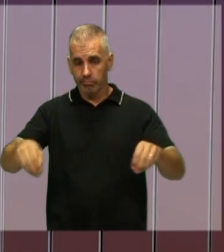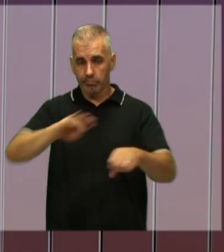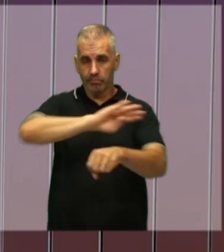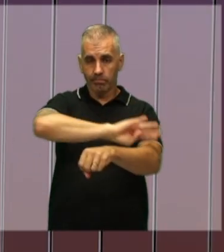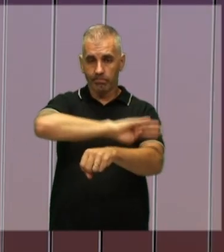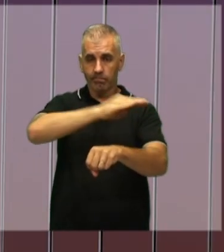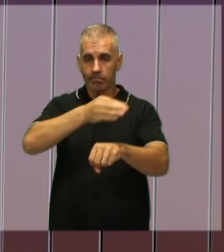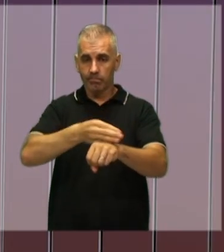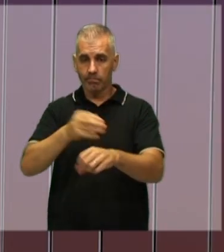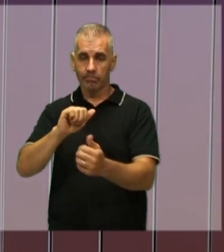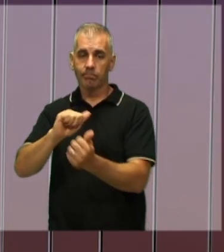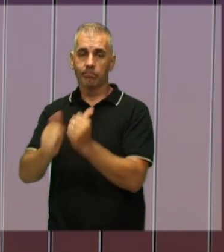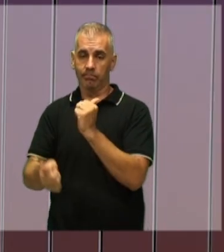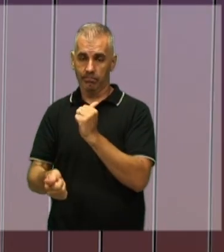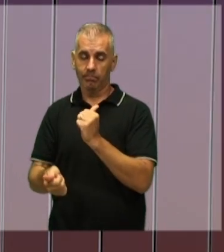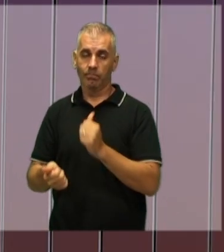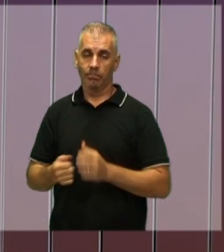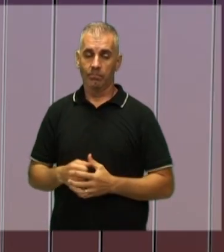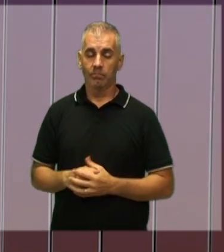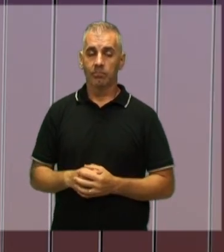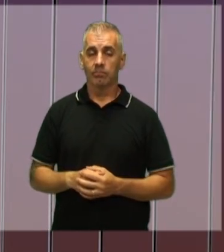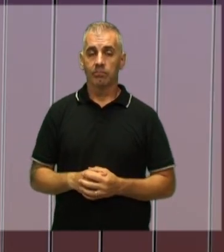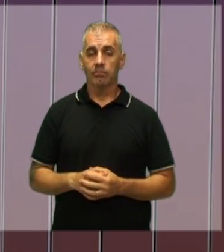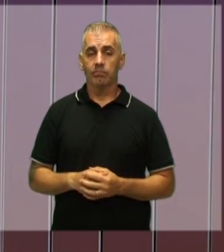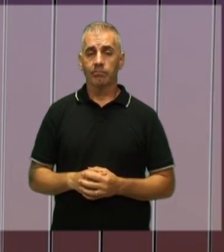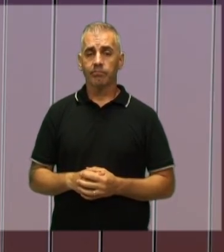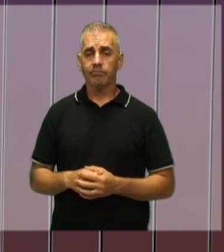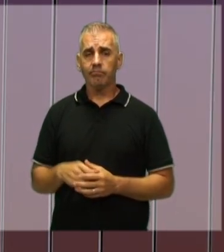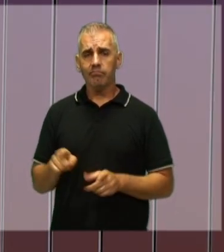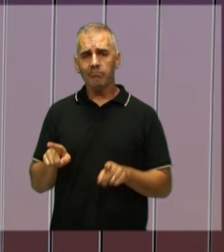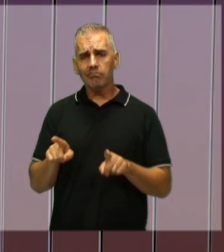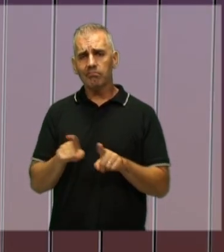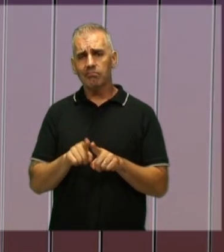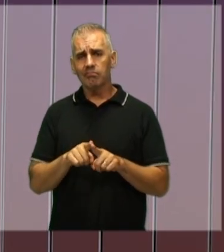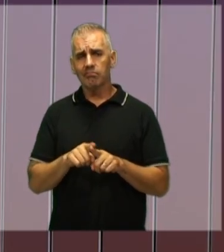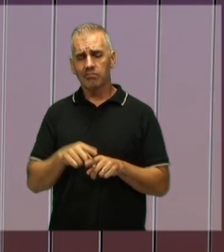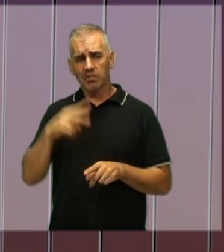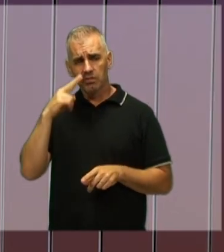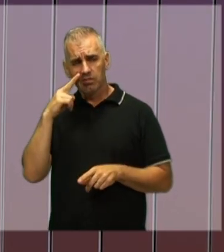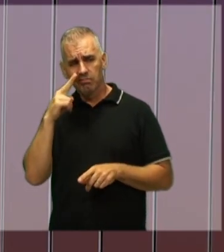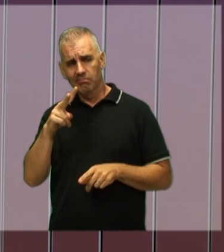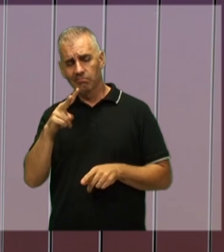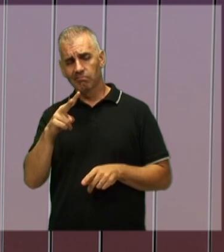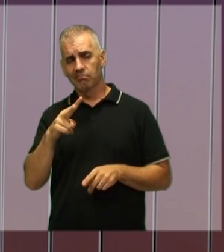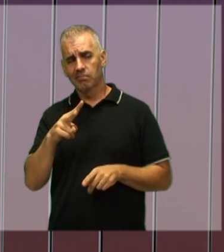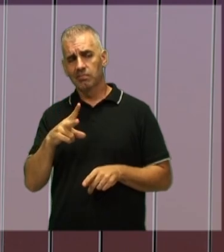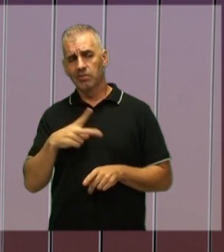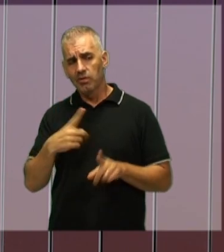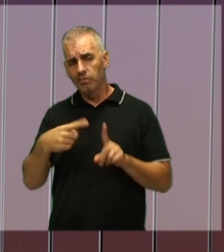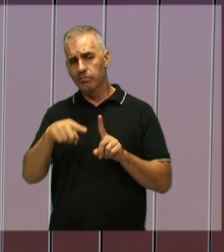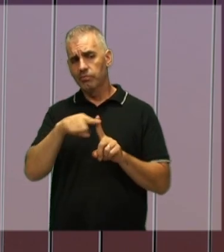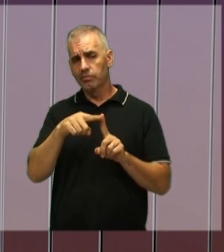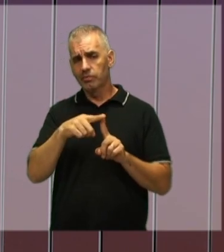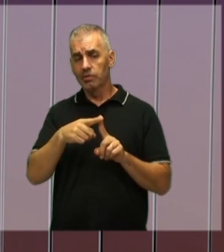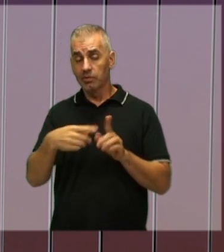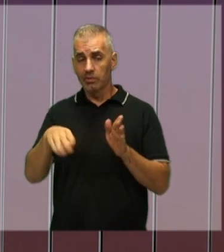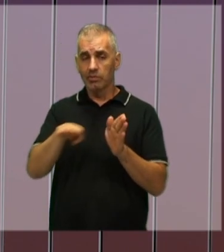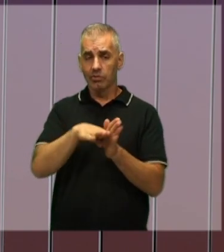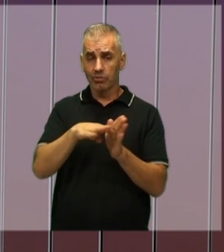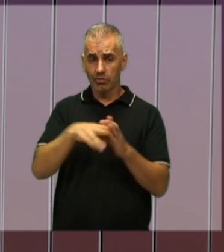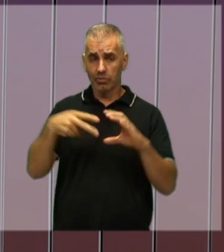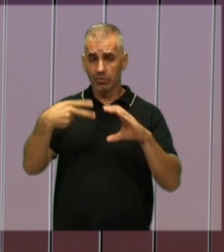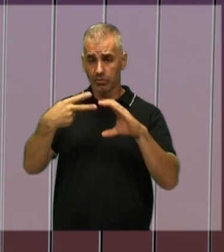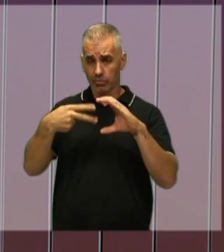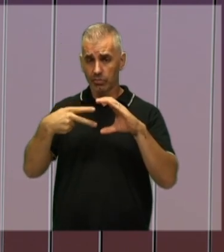valha. Tá? E uma coisa que me surpreendeu muito positivamente, Maurício, depois que eu cheguei à Câmara de